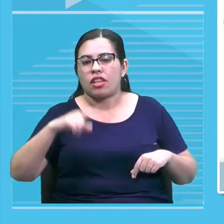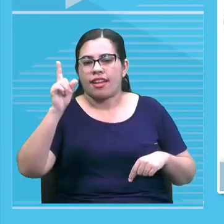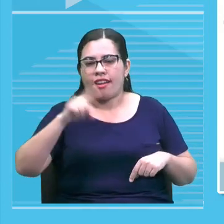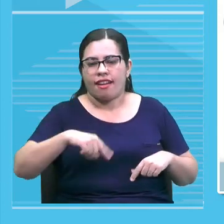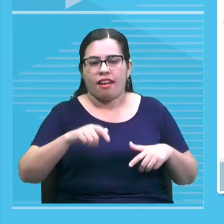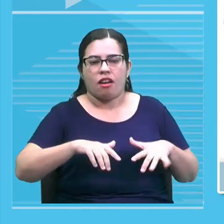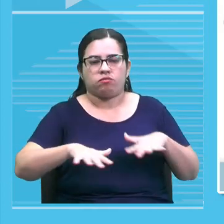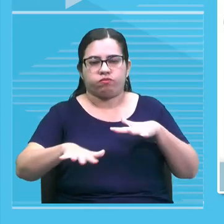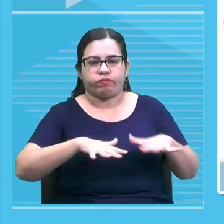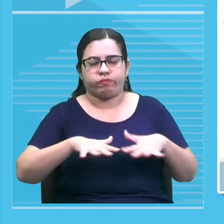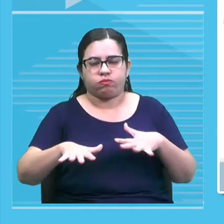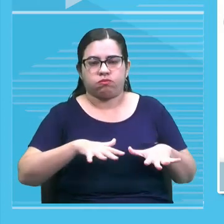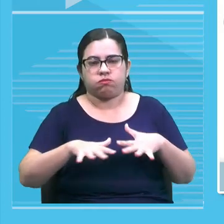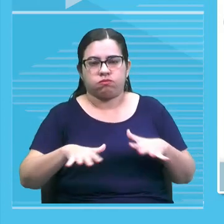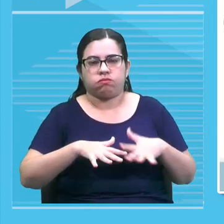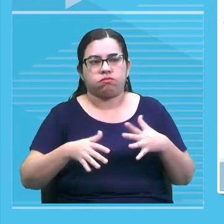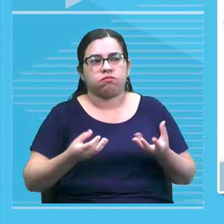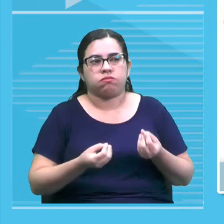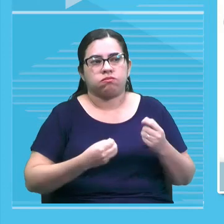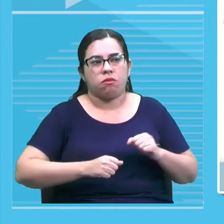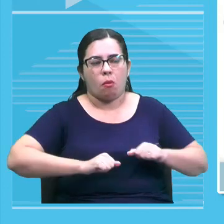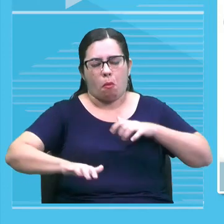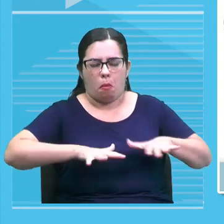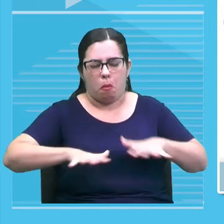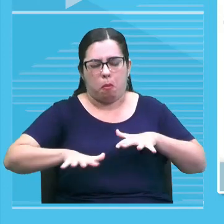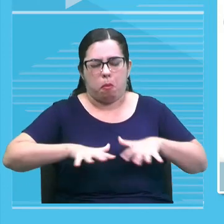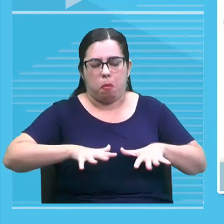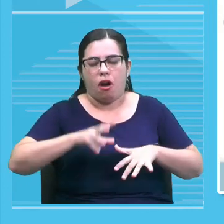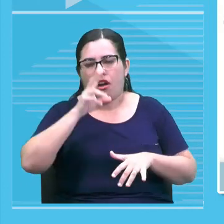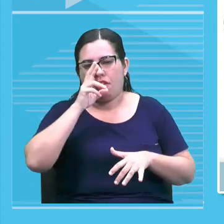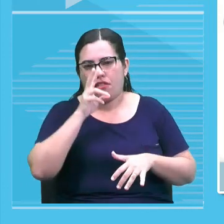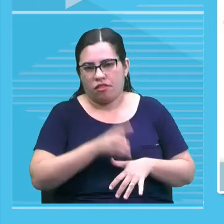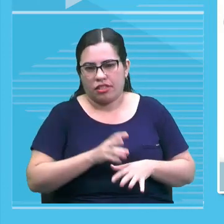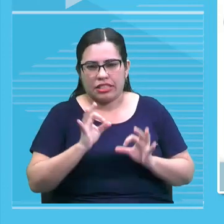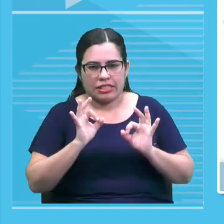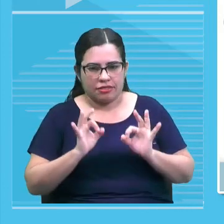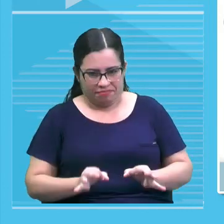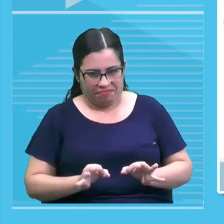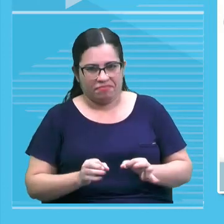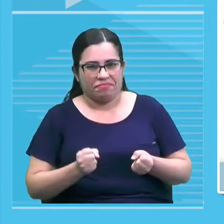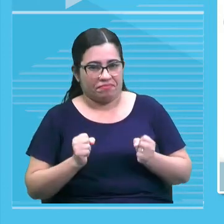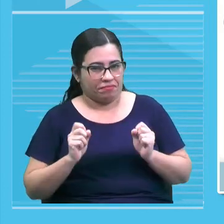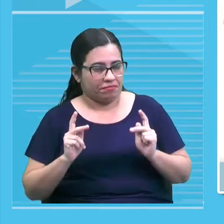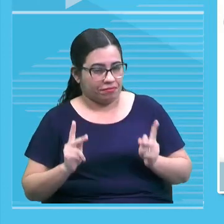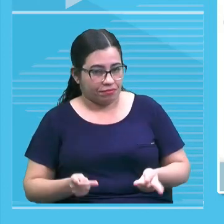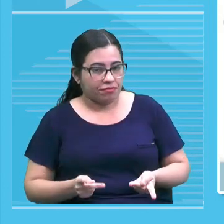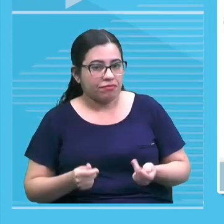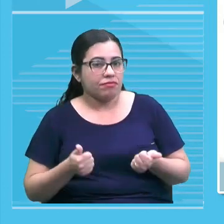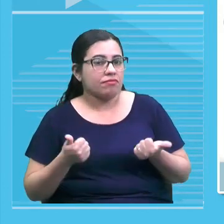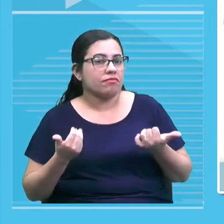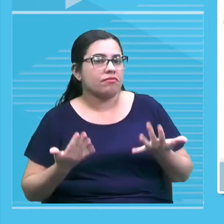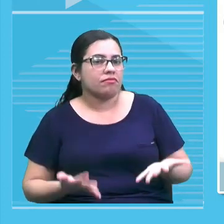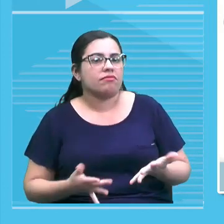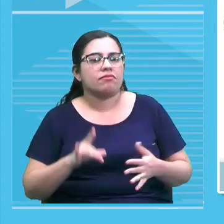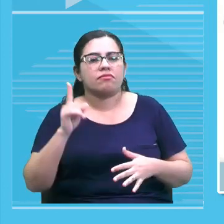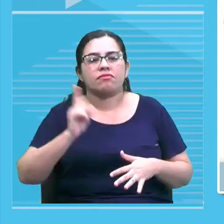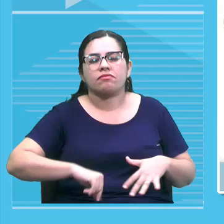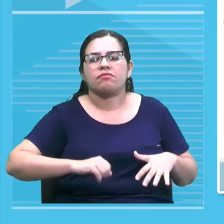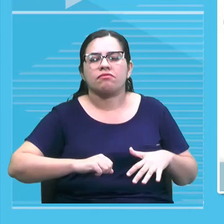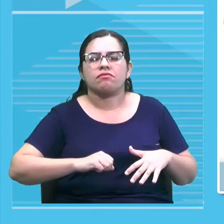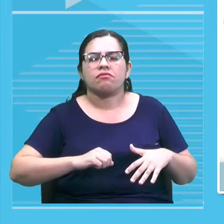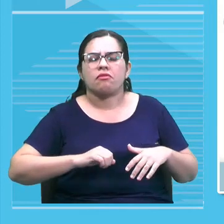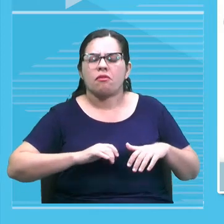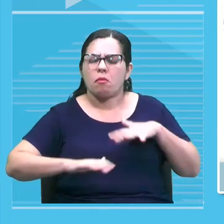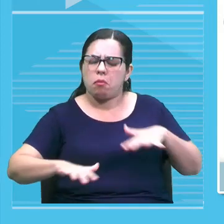ou seja alta oscilação certo a essa oscilação também vai